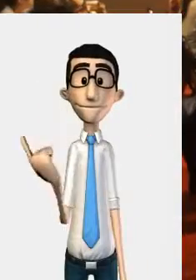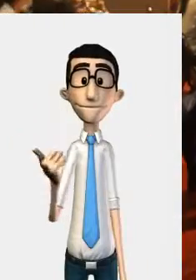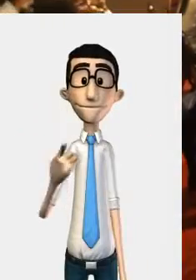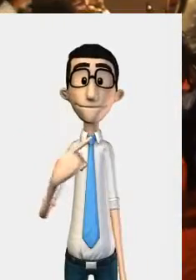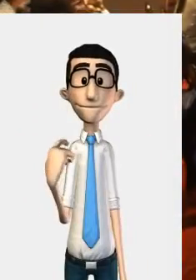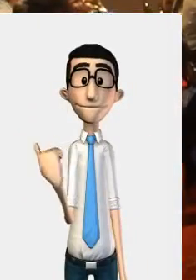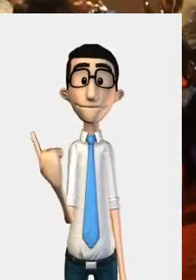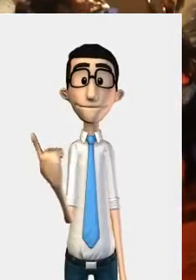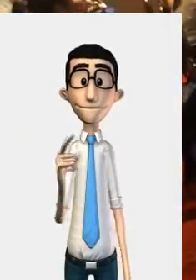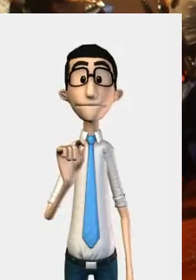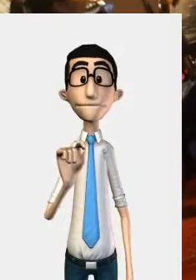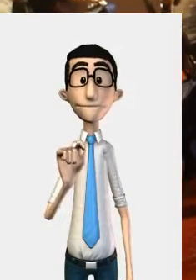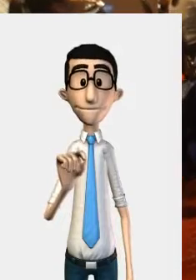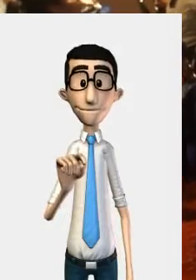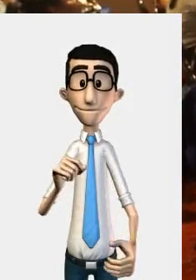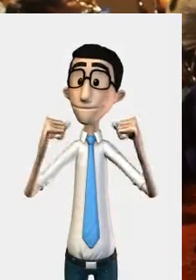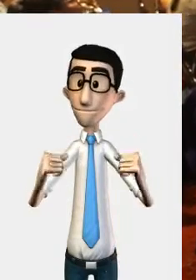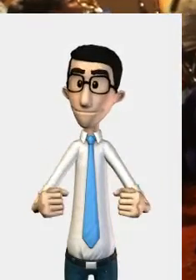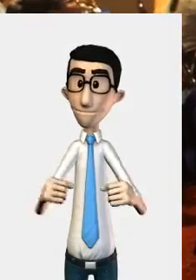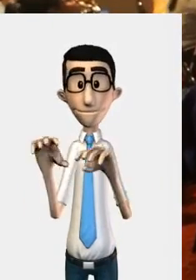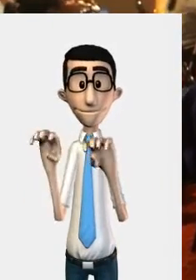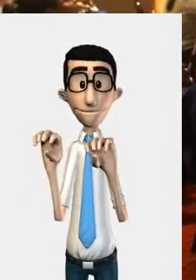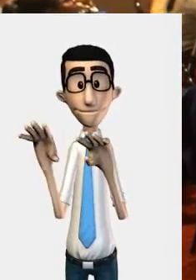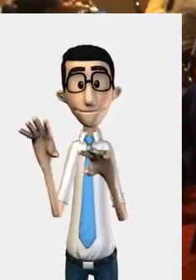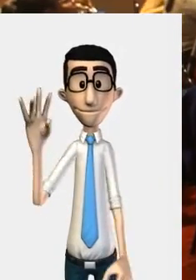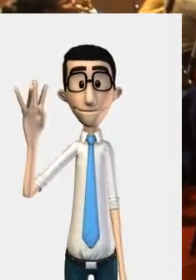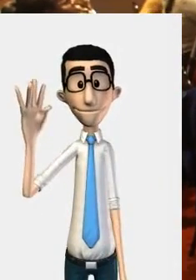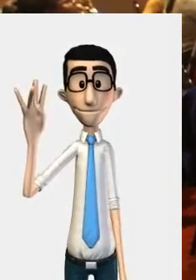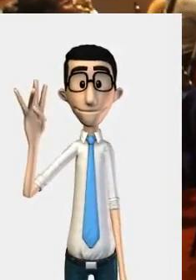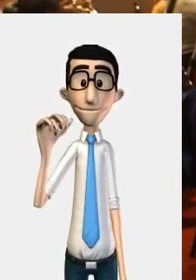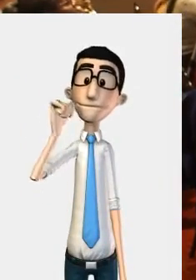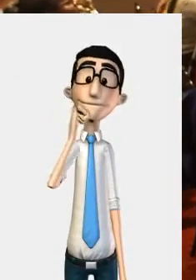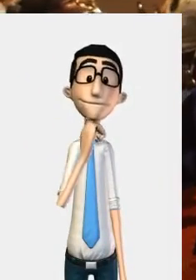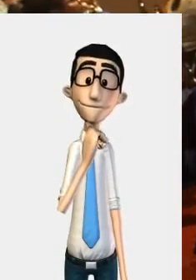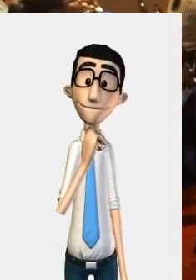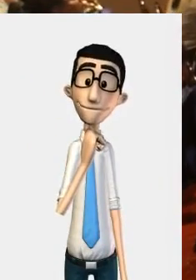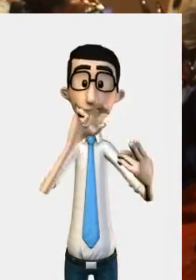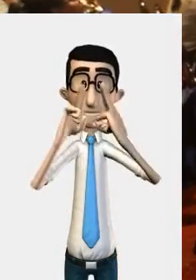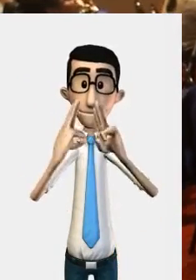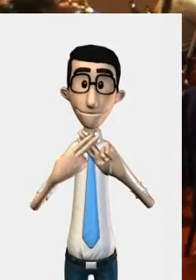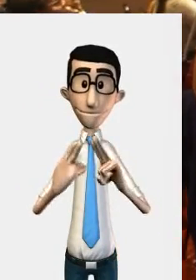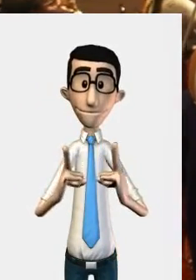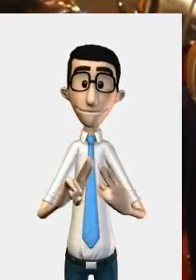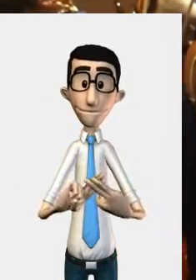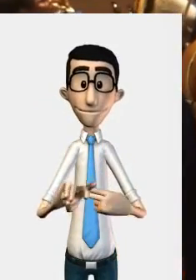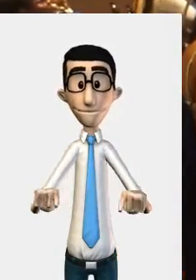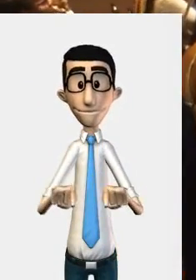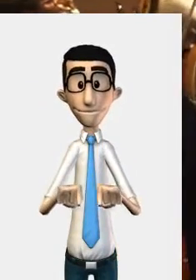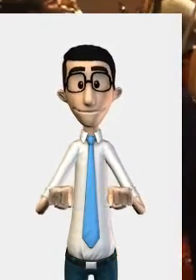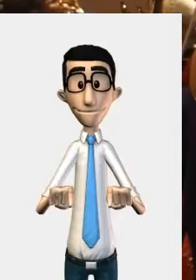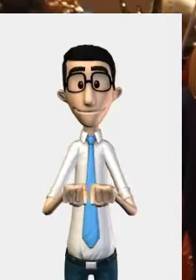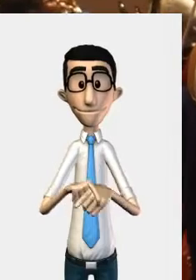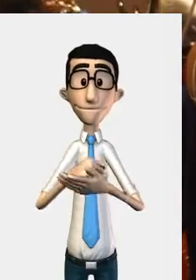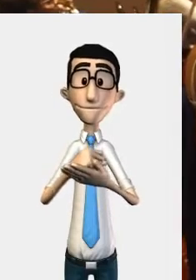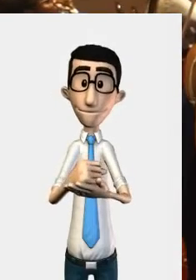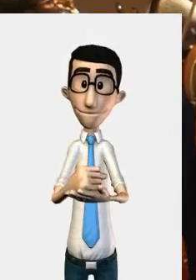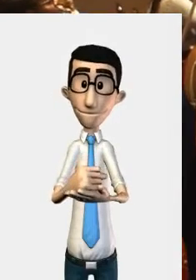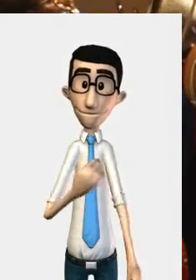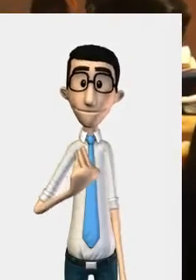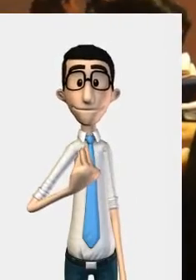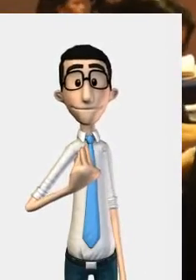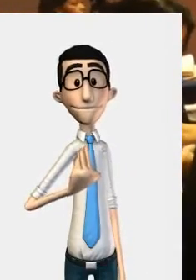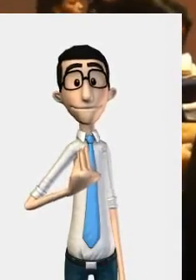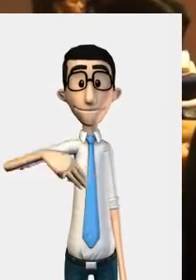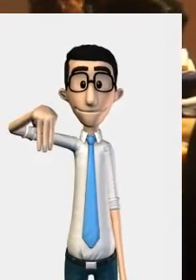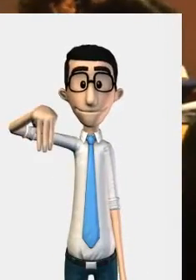Você explica para as pessoas o motivo pelo qual você está fazendo determinada coisa, é muito mais fácil dela comprar a sua